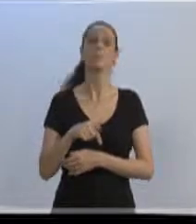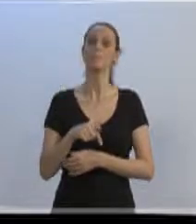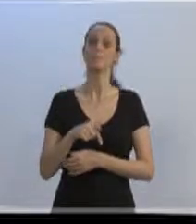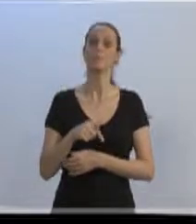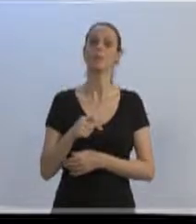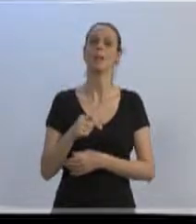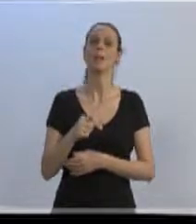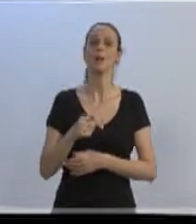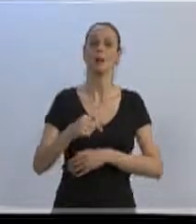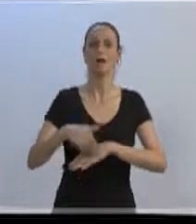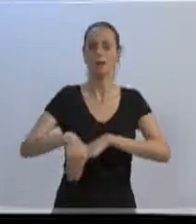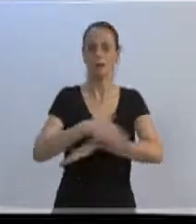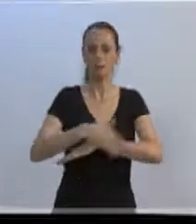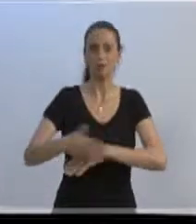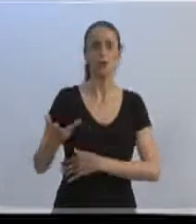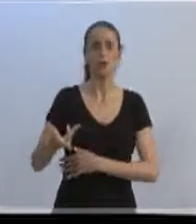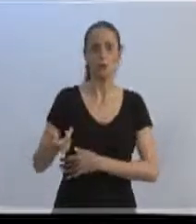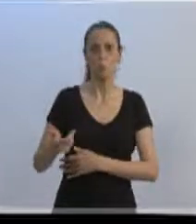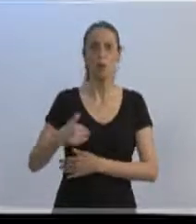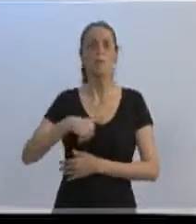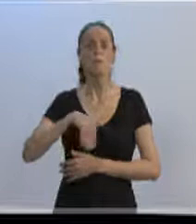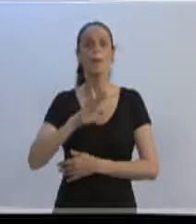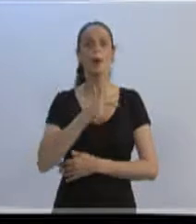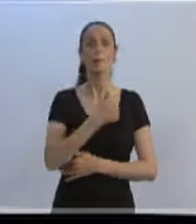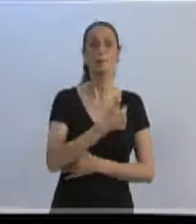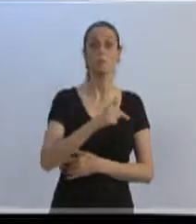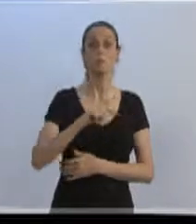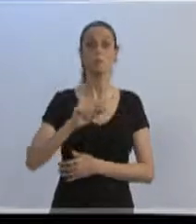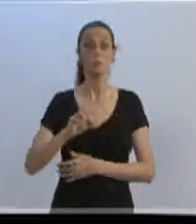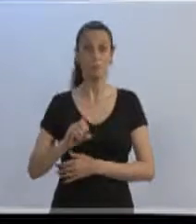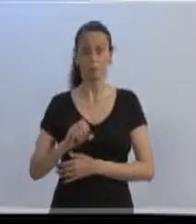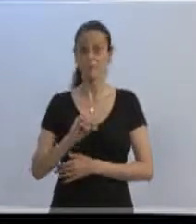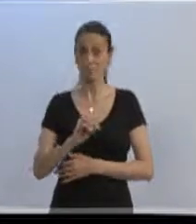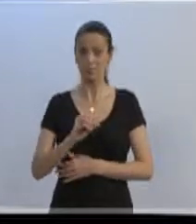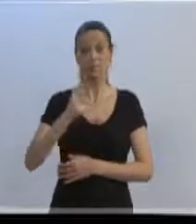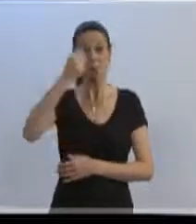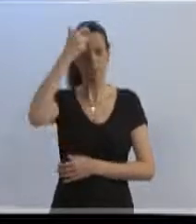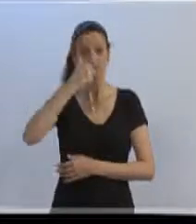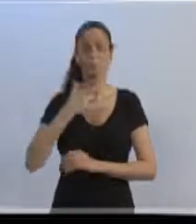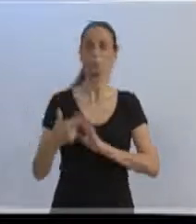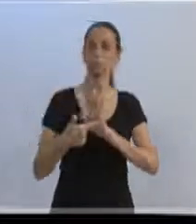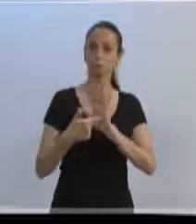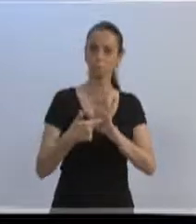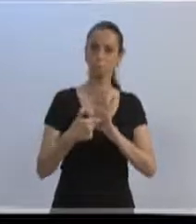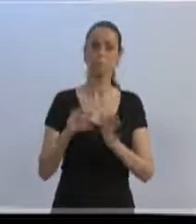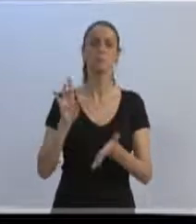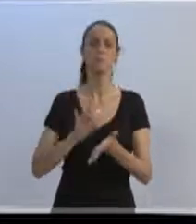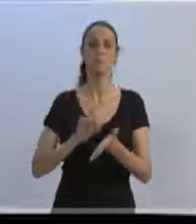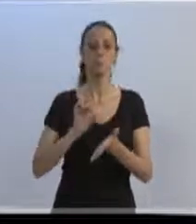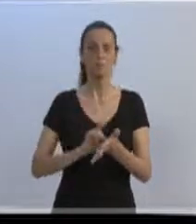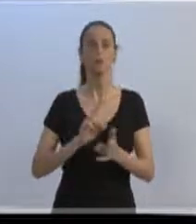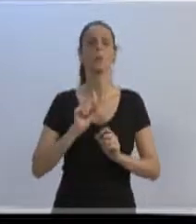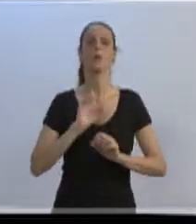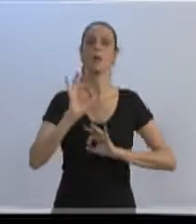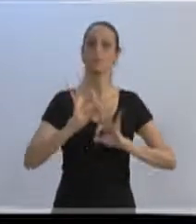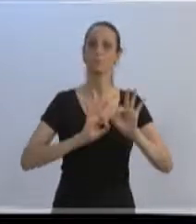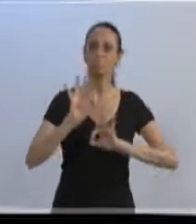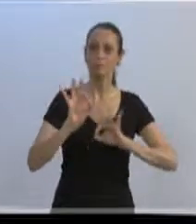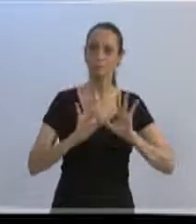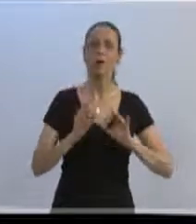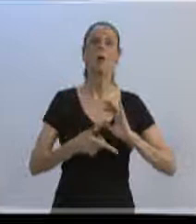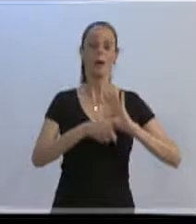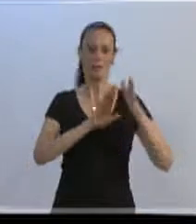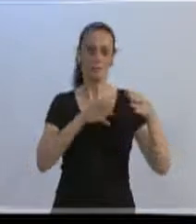é mais de 270 atletas a demonstração demonstração de organização de toda a